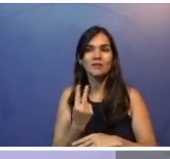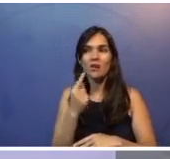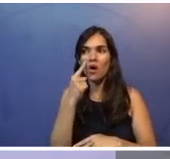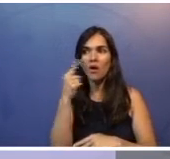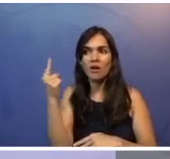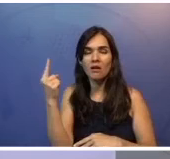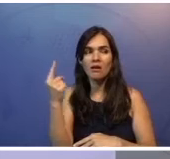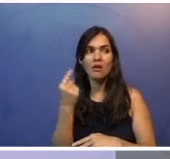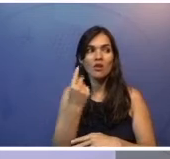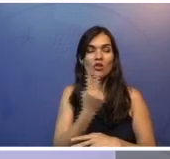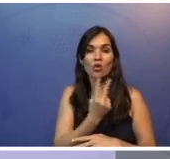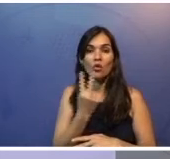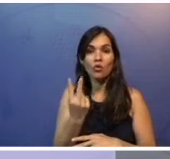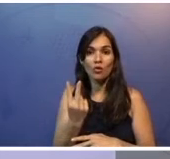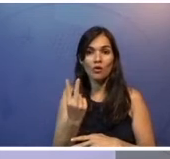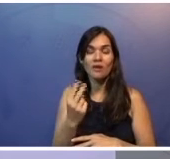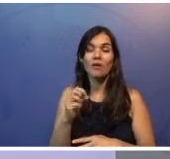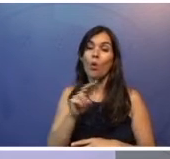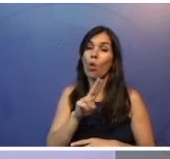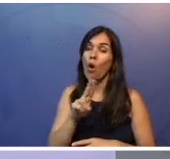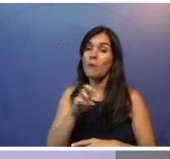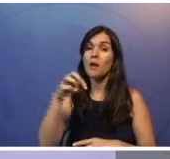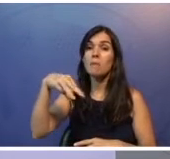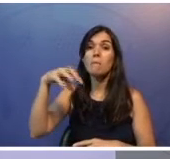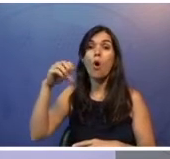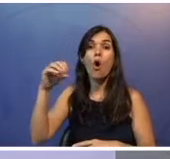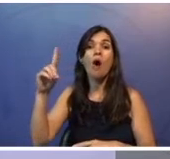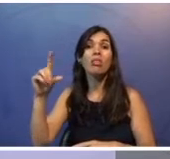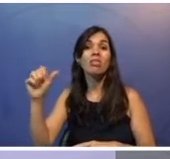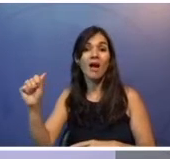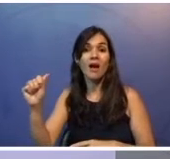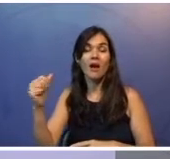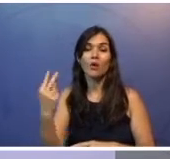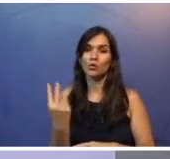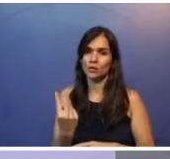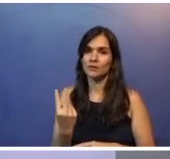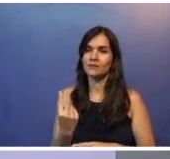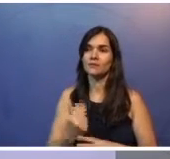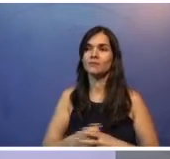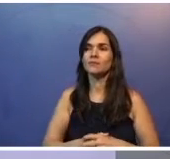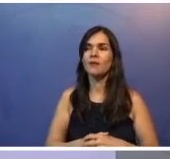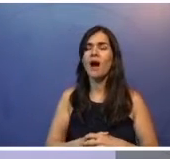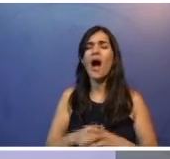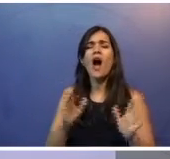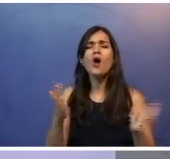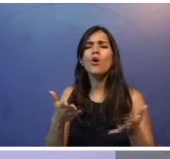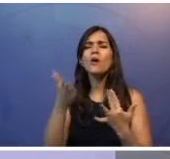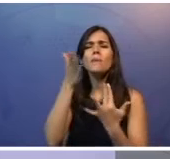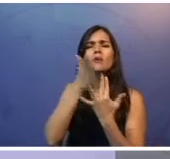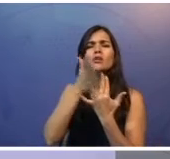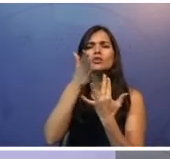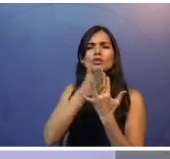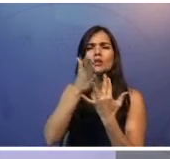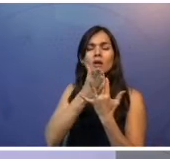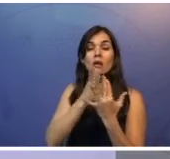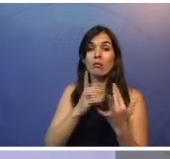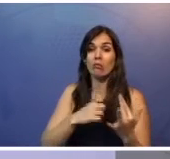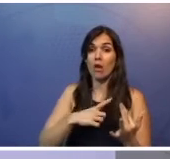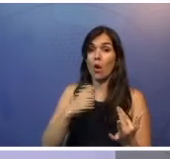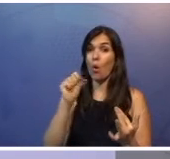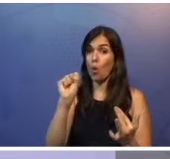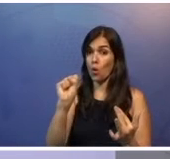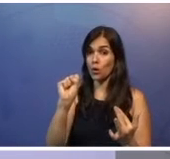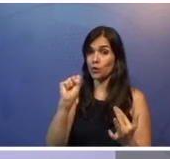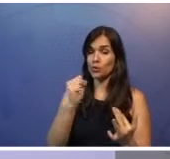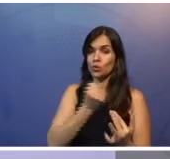bom então a moda vai ser o número dois e agora mediana são oito números uma quantidade